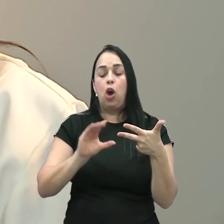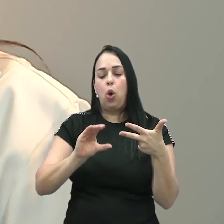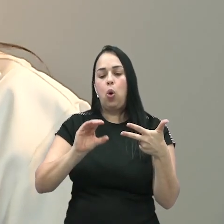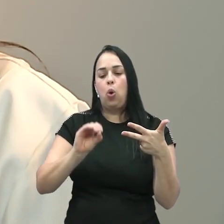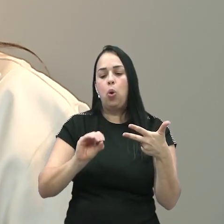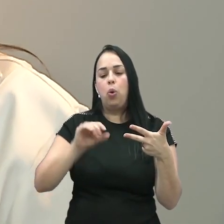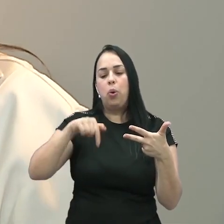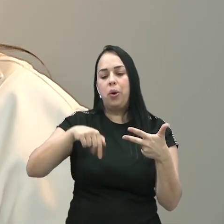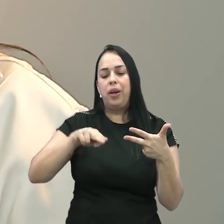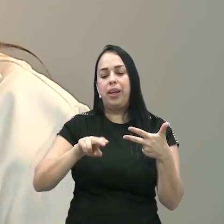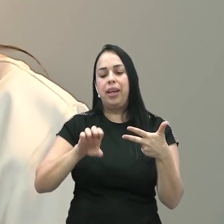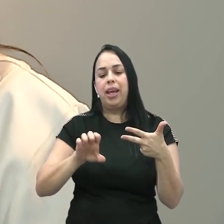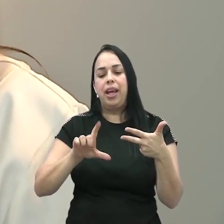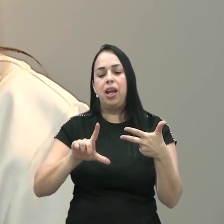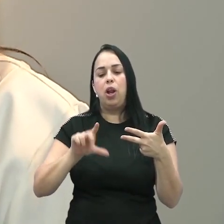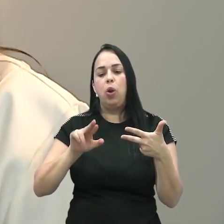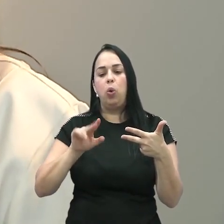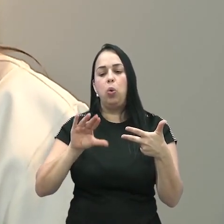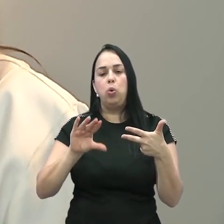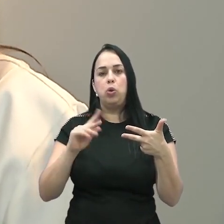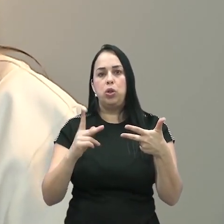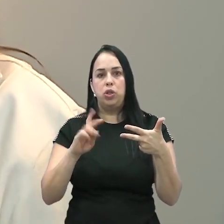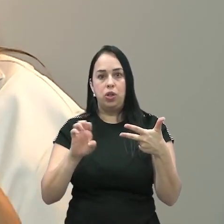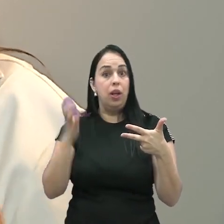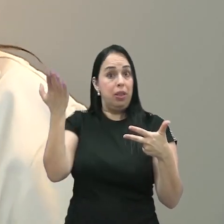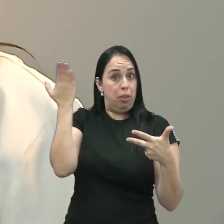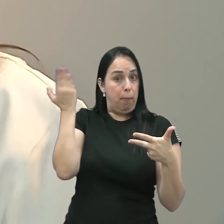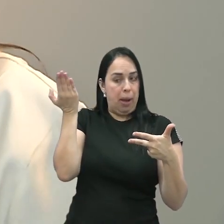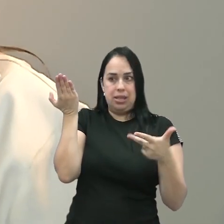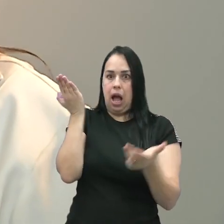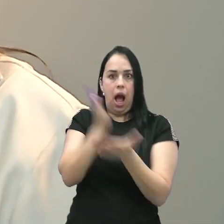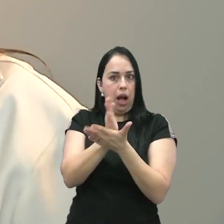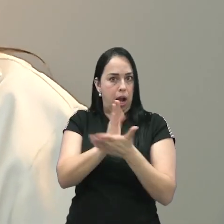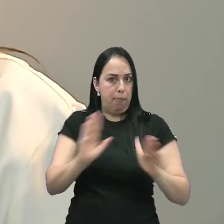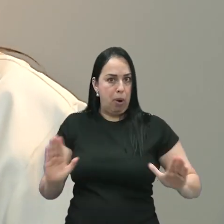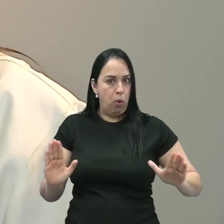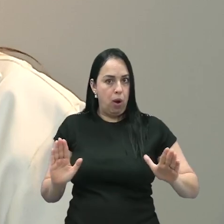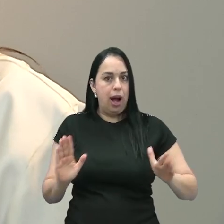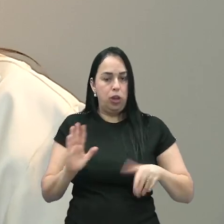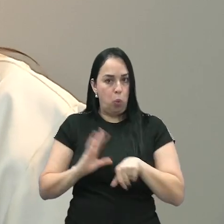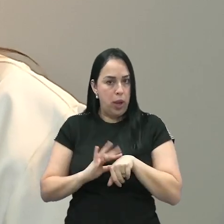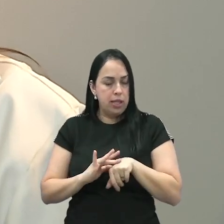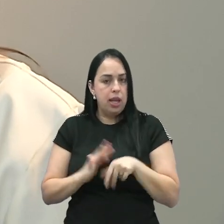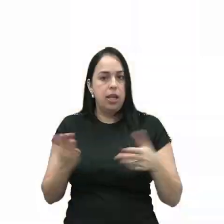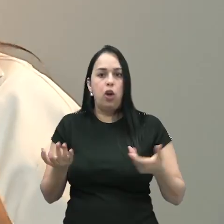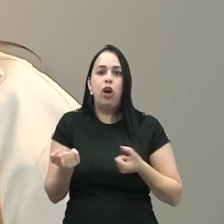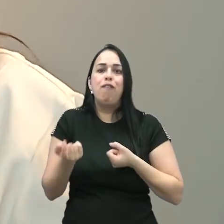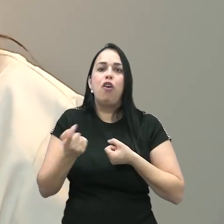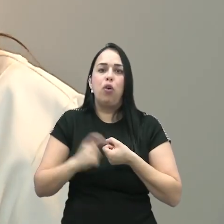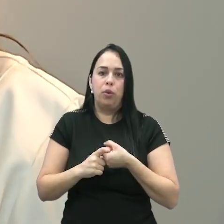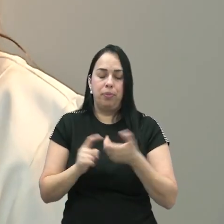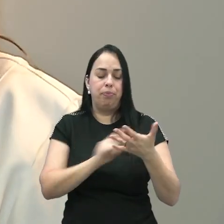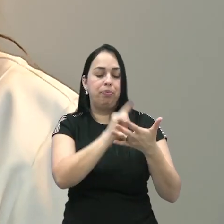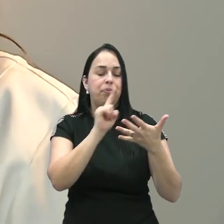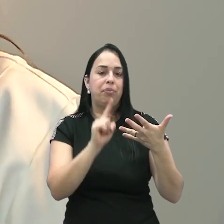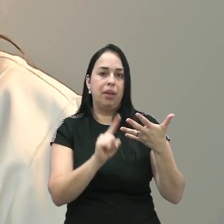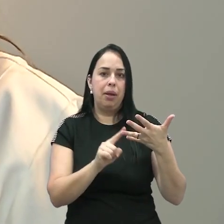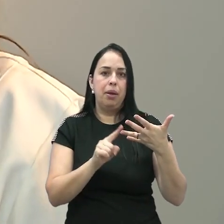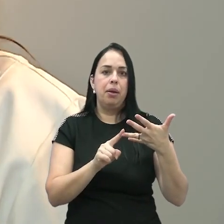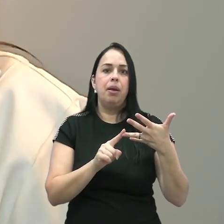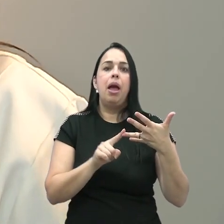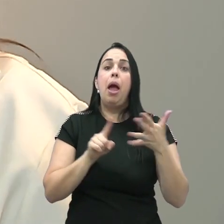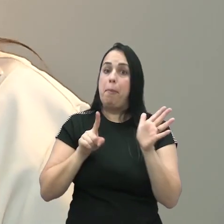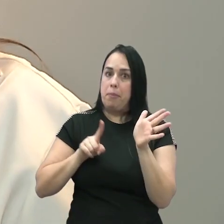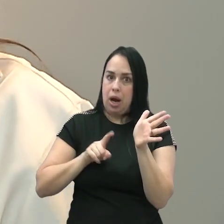coqueluche, né? Porque a coqueluche é uma doença que estava erradicada, que está voltando no nosso país. E a gente tem a vacina do